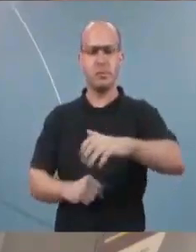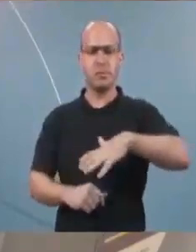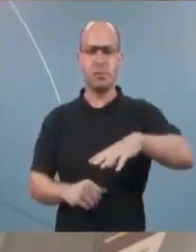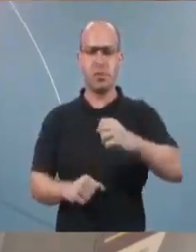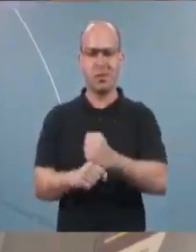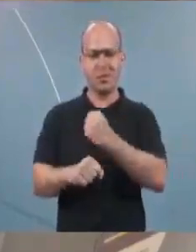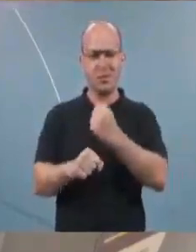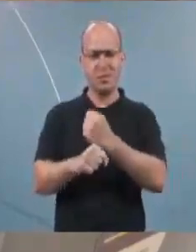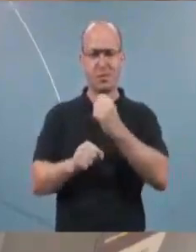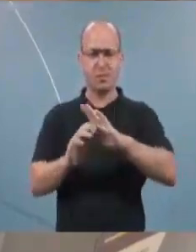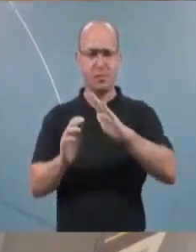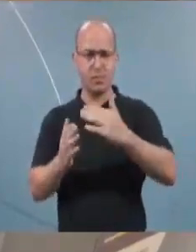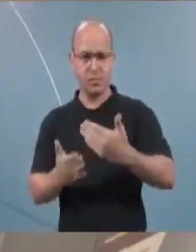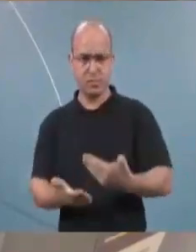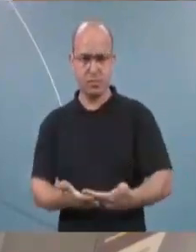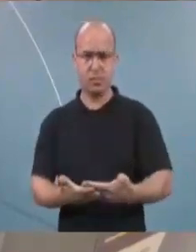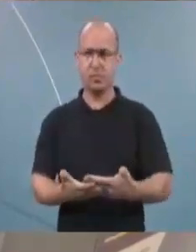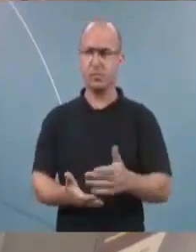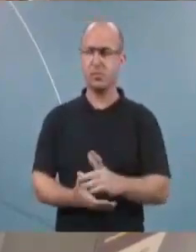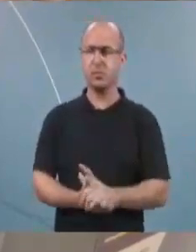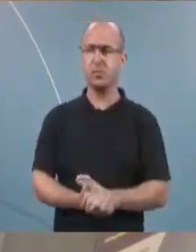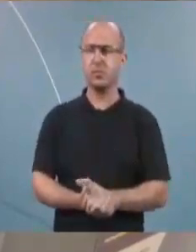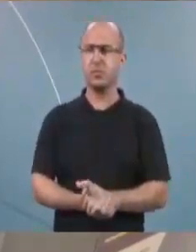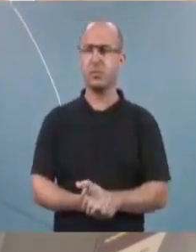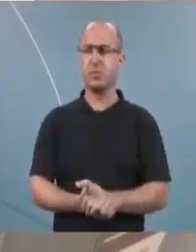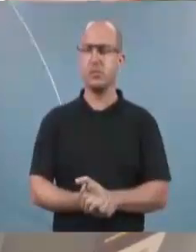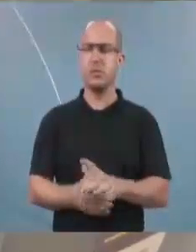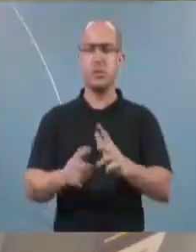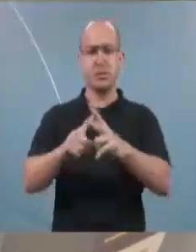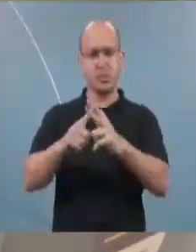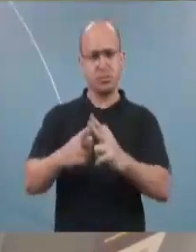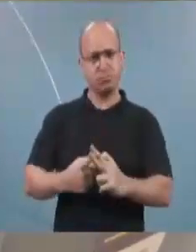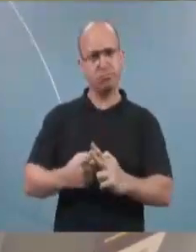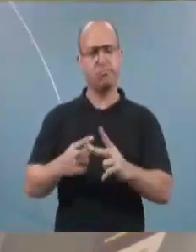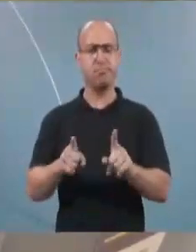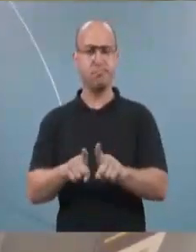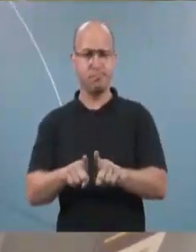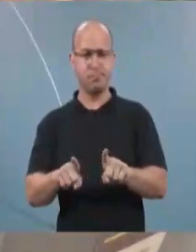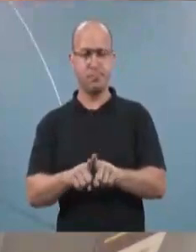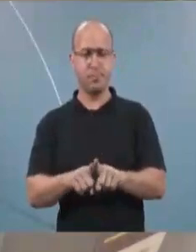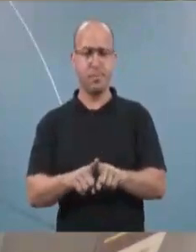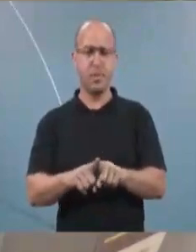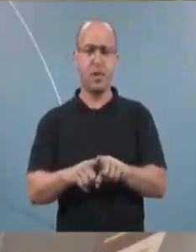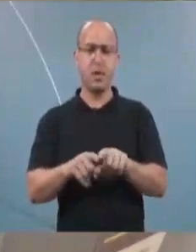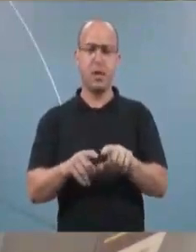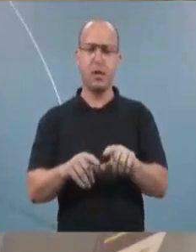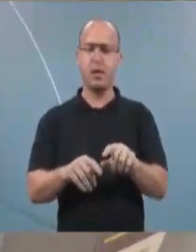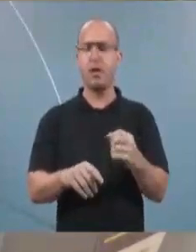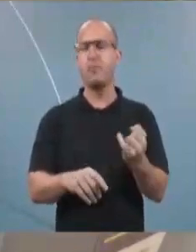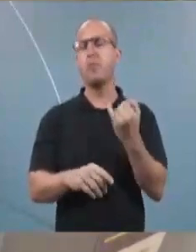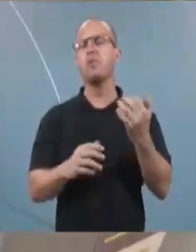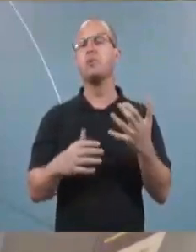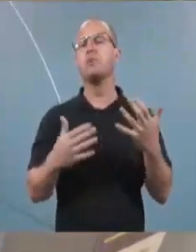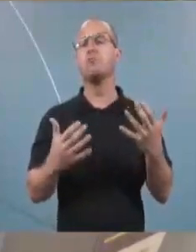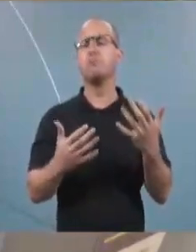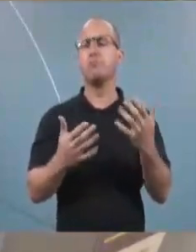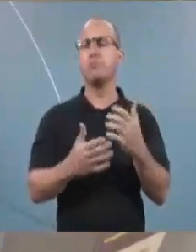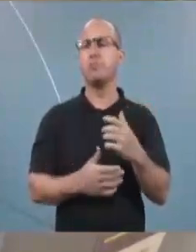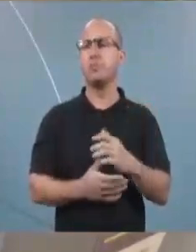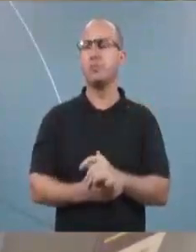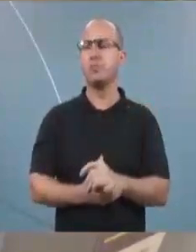reforma as escolas né da manutenção dessas escolas então é importante que